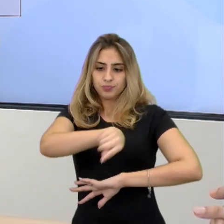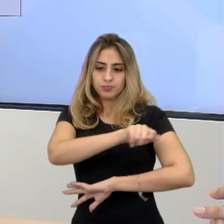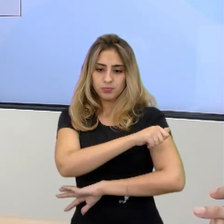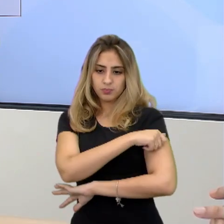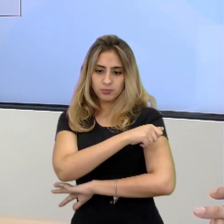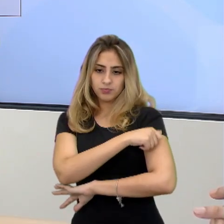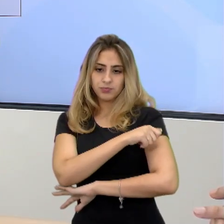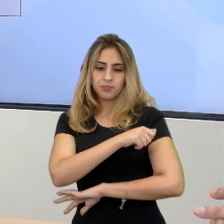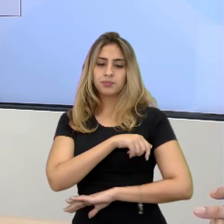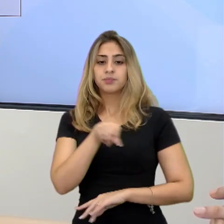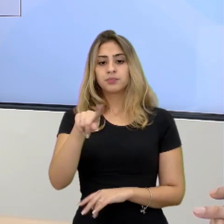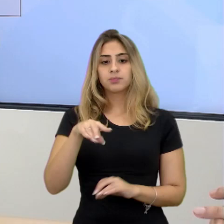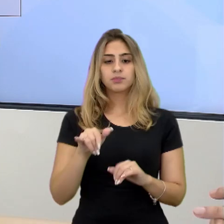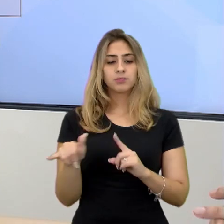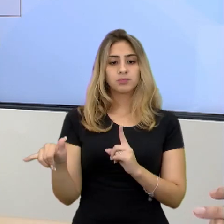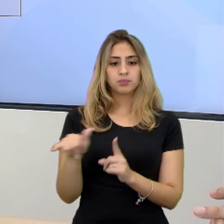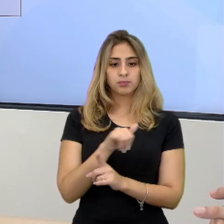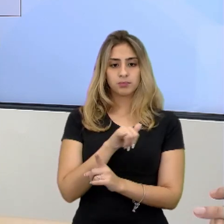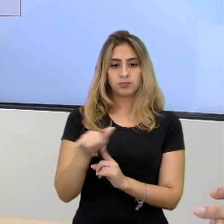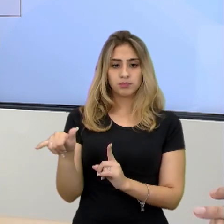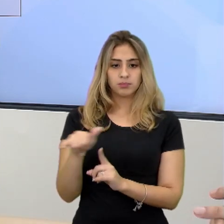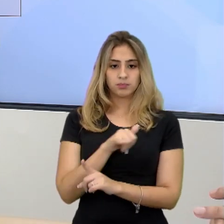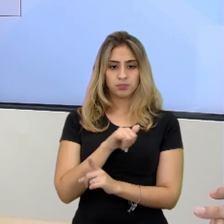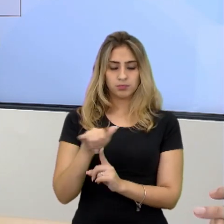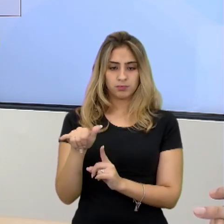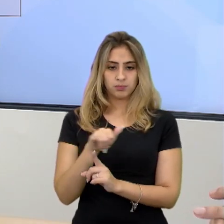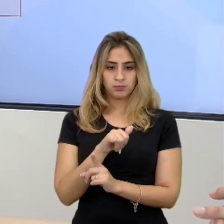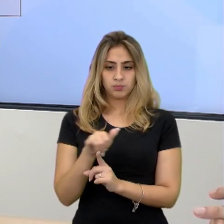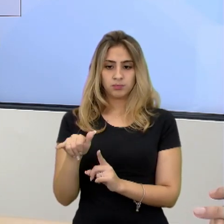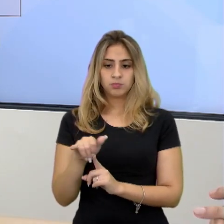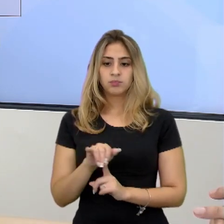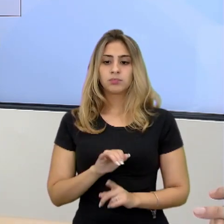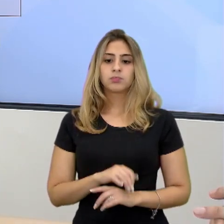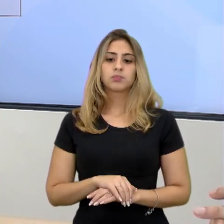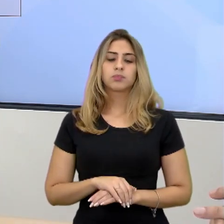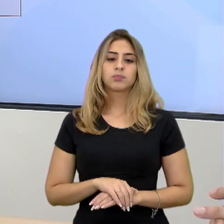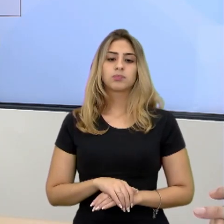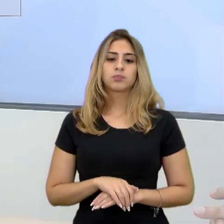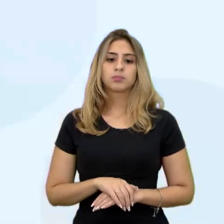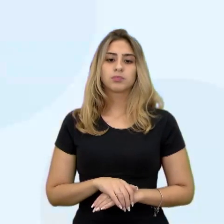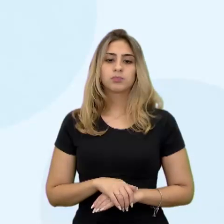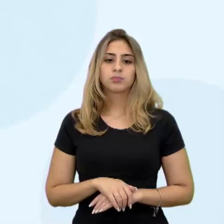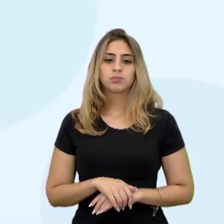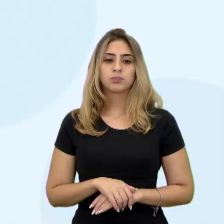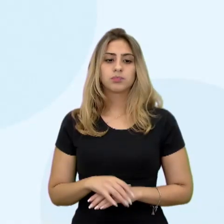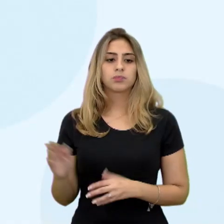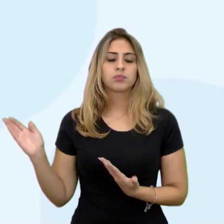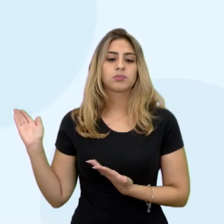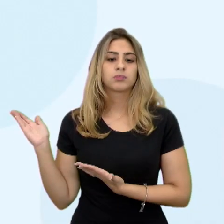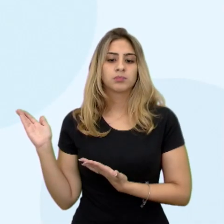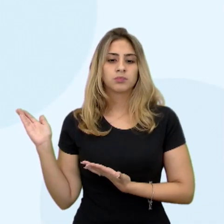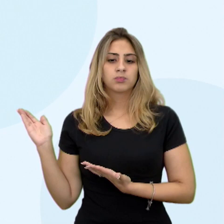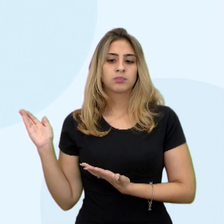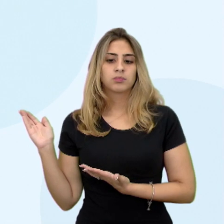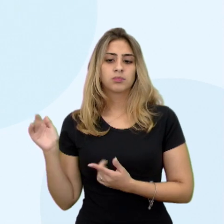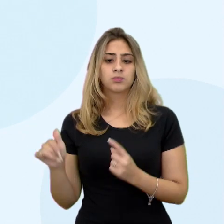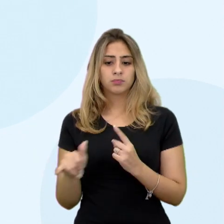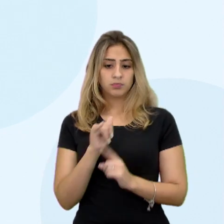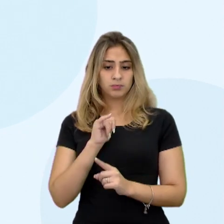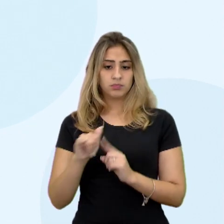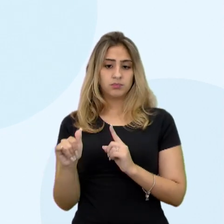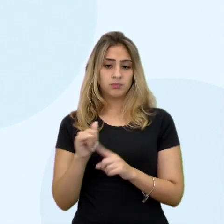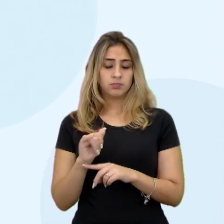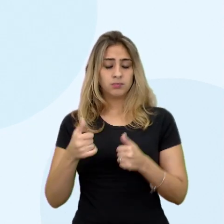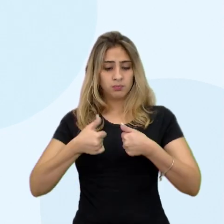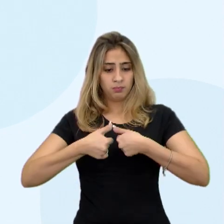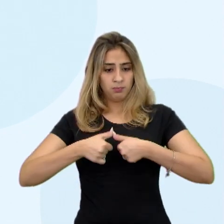a estratégia, vou até colocar novamente, a estratégia que... Vou pedir para pôr na tela, dá uma olhadinha lá. A estratégia que